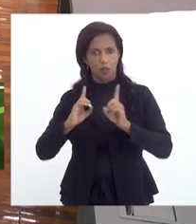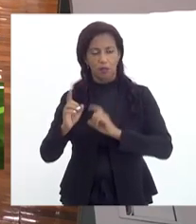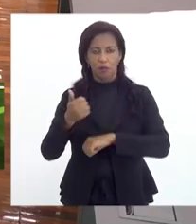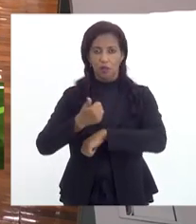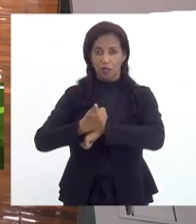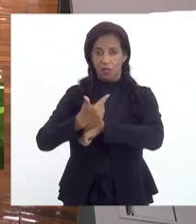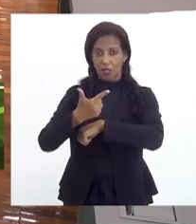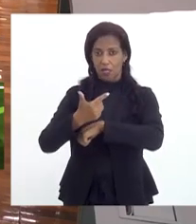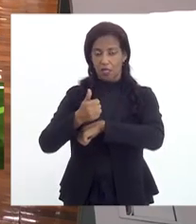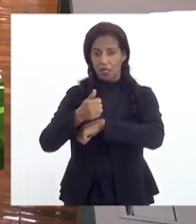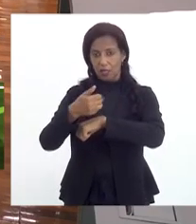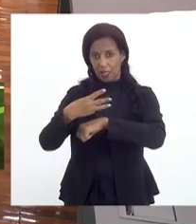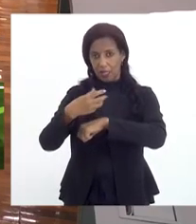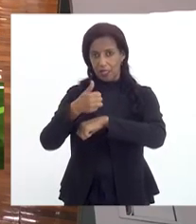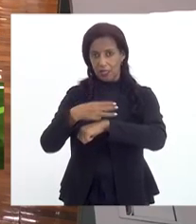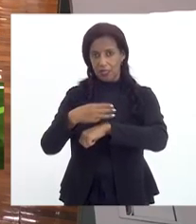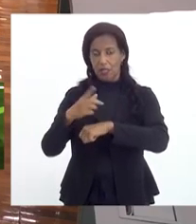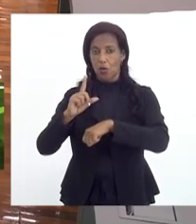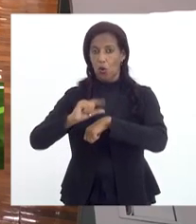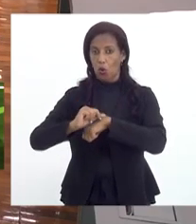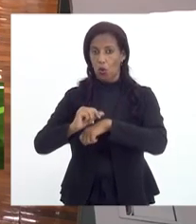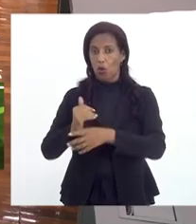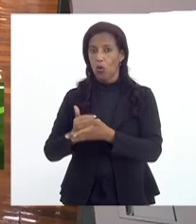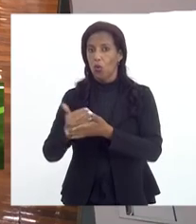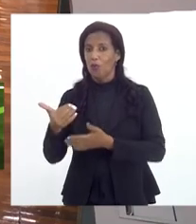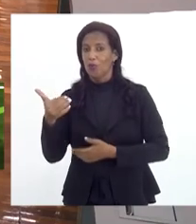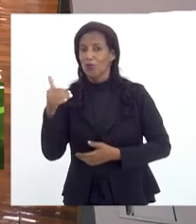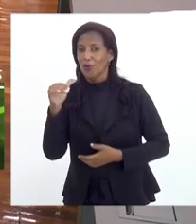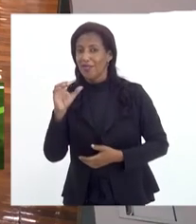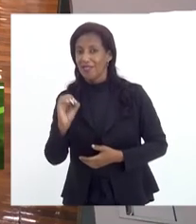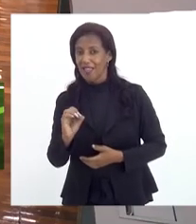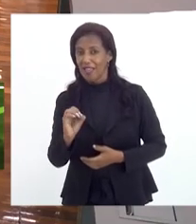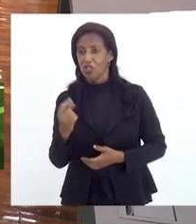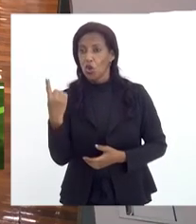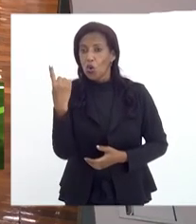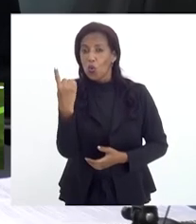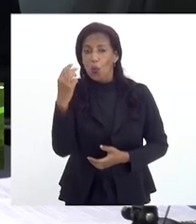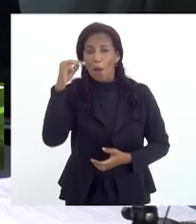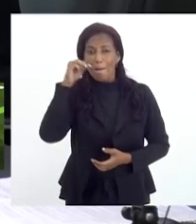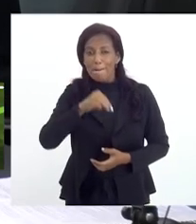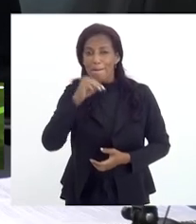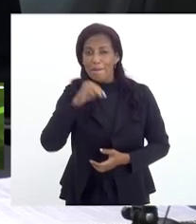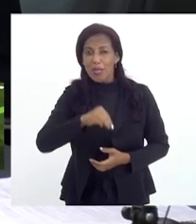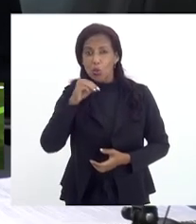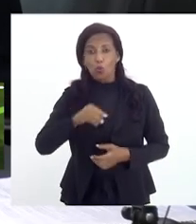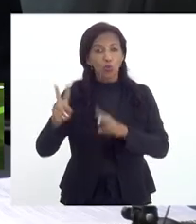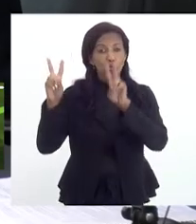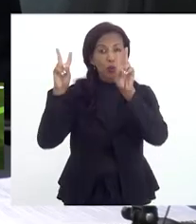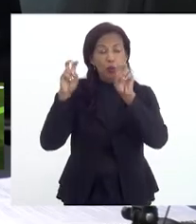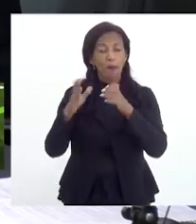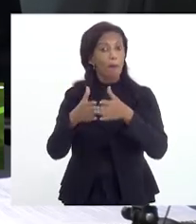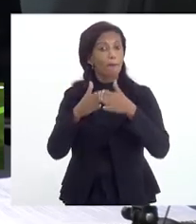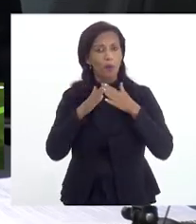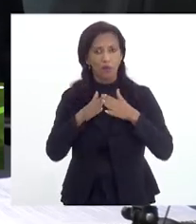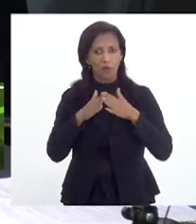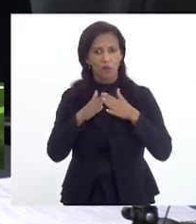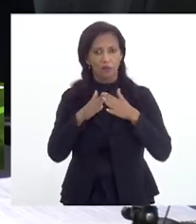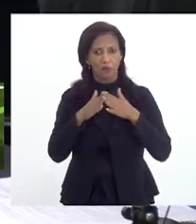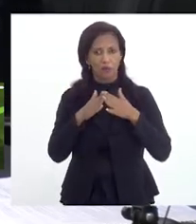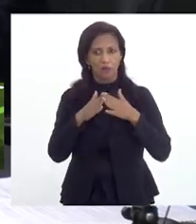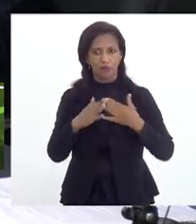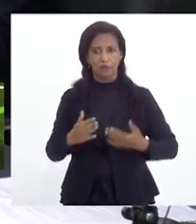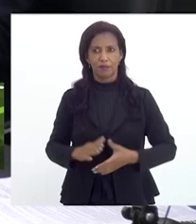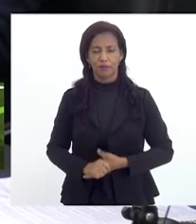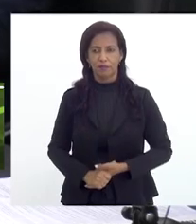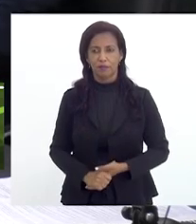13 horas Começamos às 10 Um minuto Para cada parlamentar Que queira utilizar A palavra Sobre o tema Por favor Sobre o